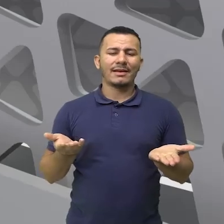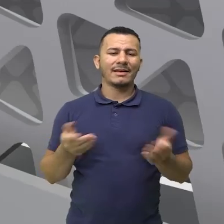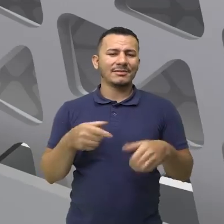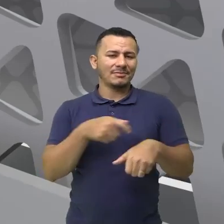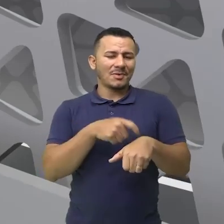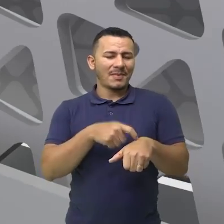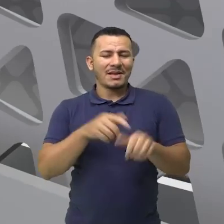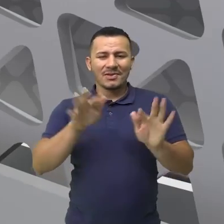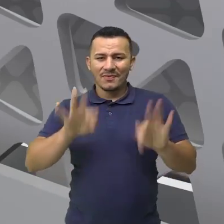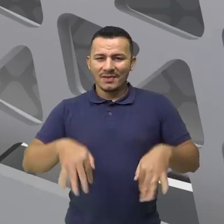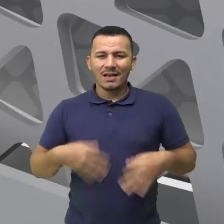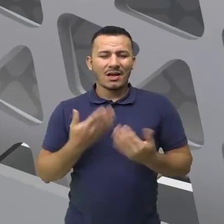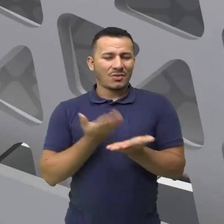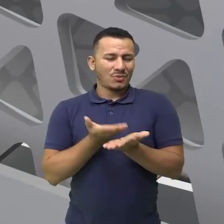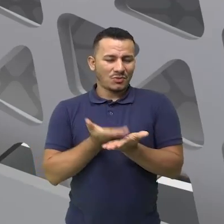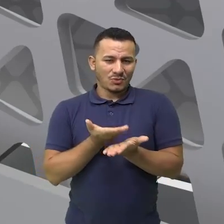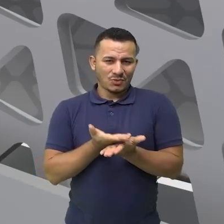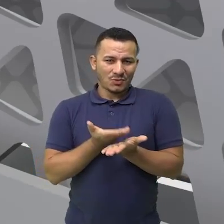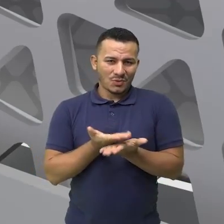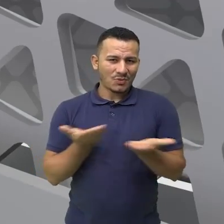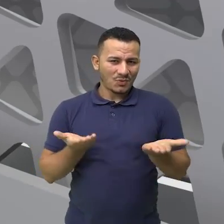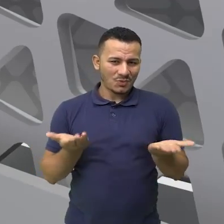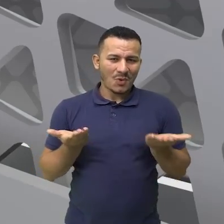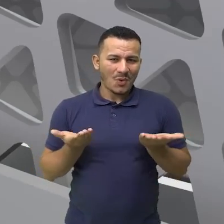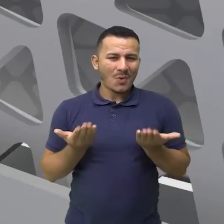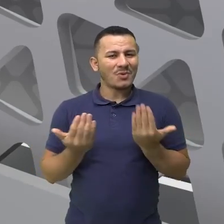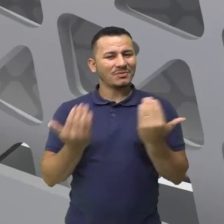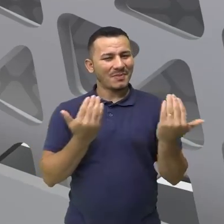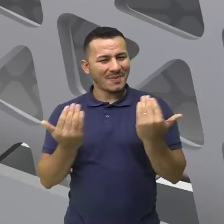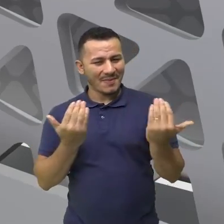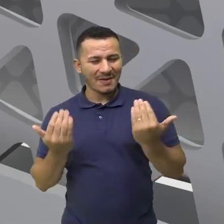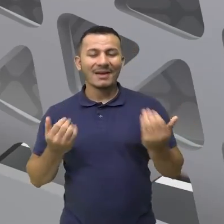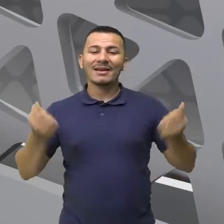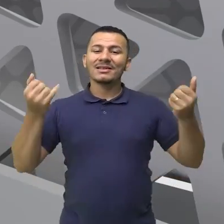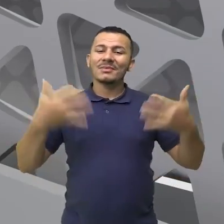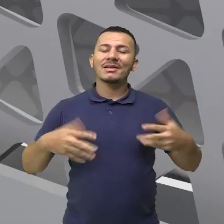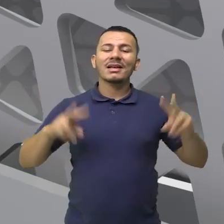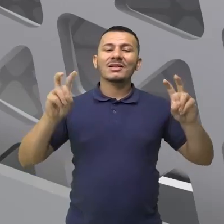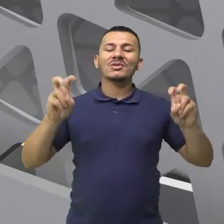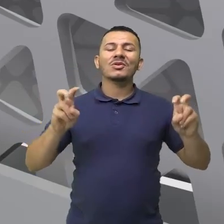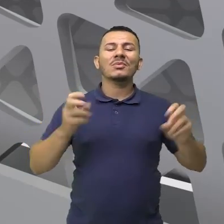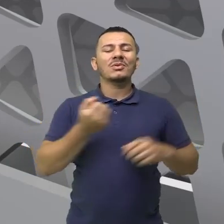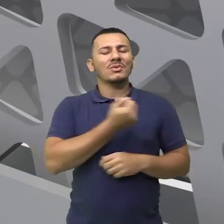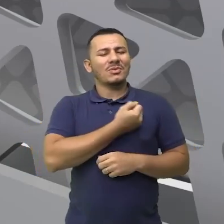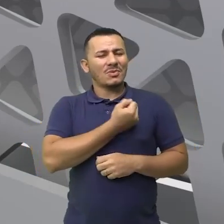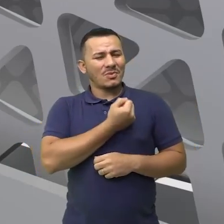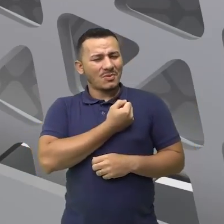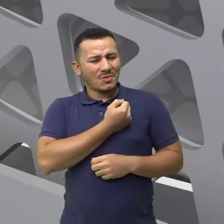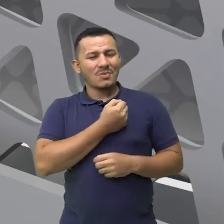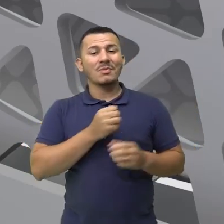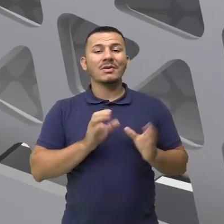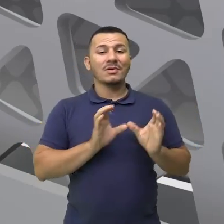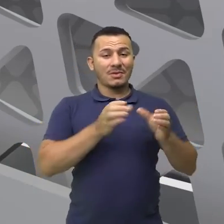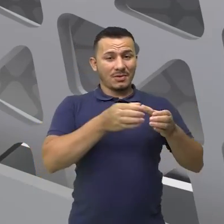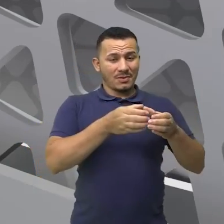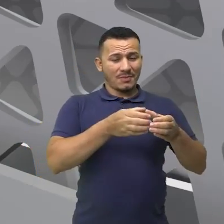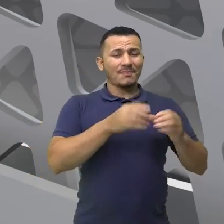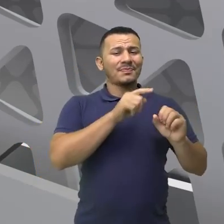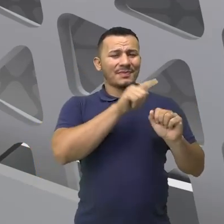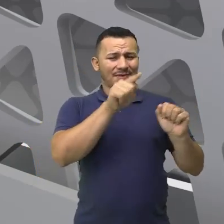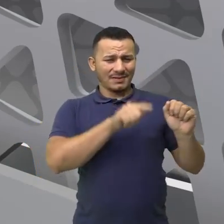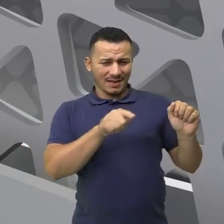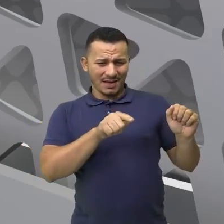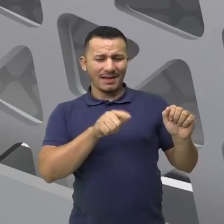chegamos ao final desse nosso encontro, falando a respeito de números inteiros, que foi